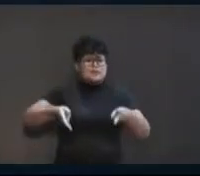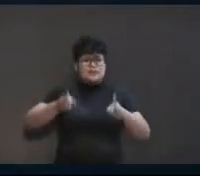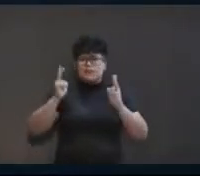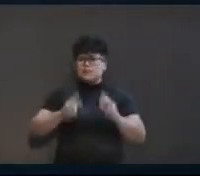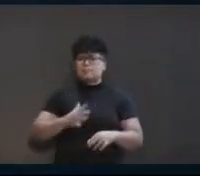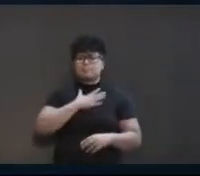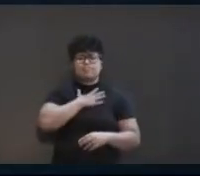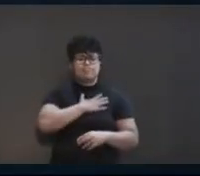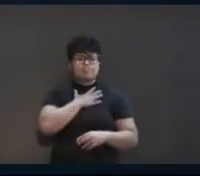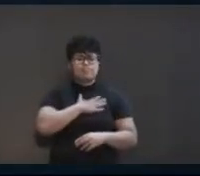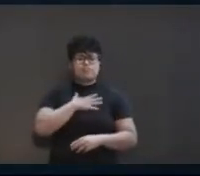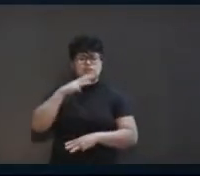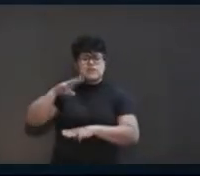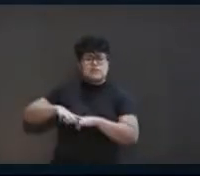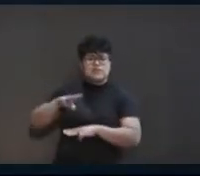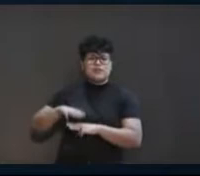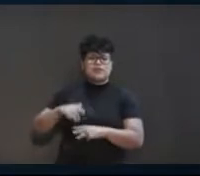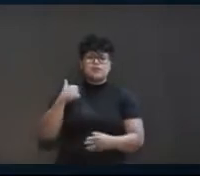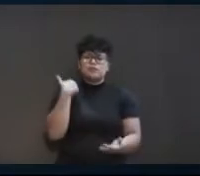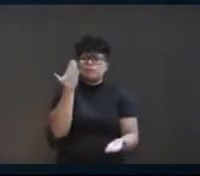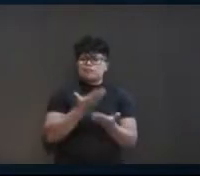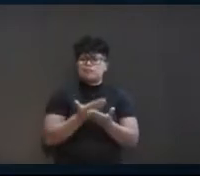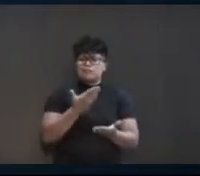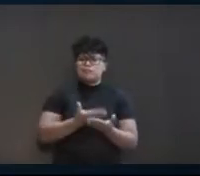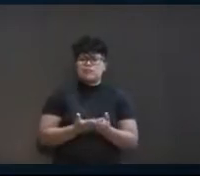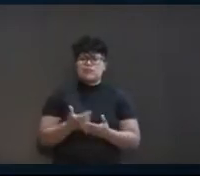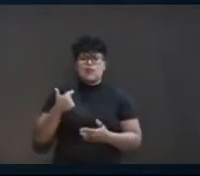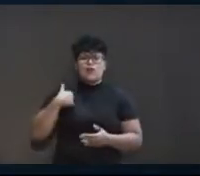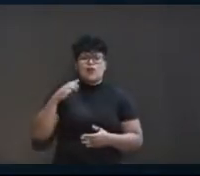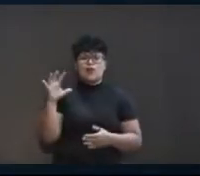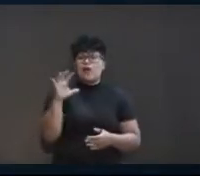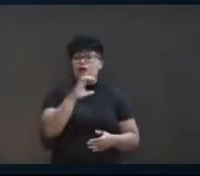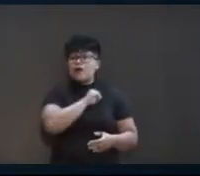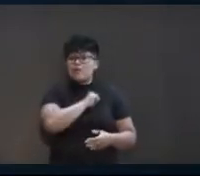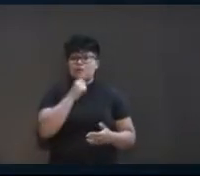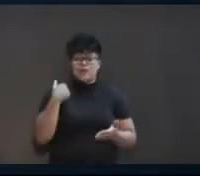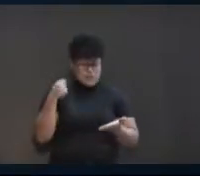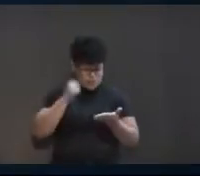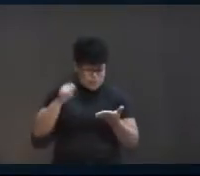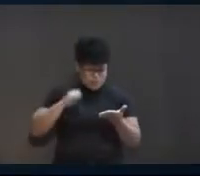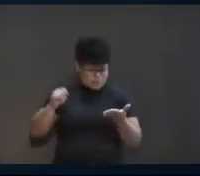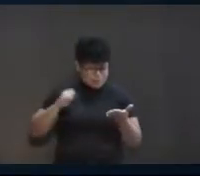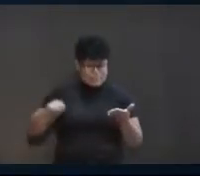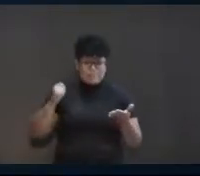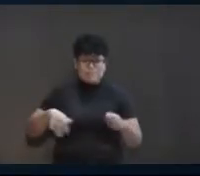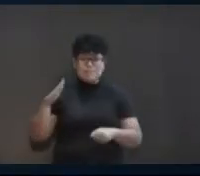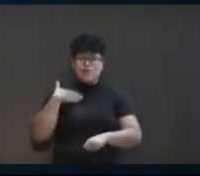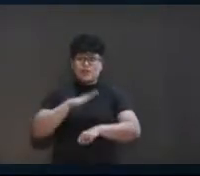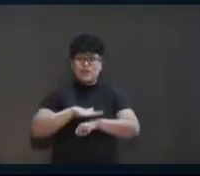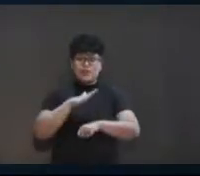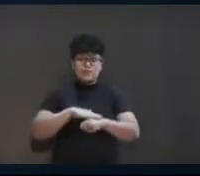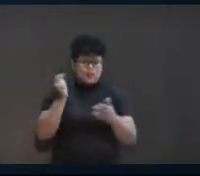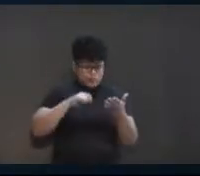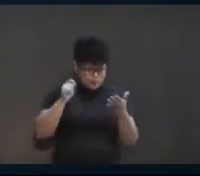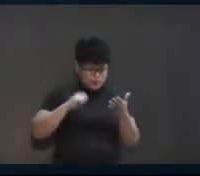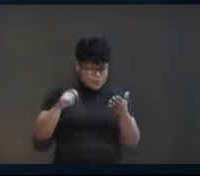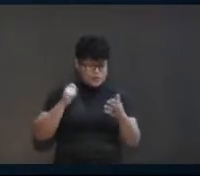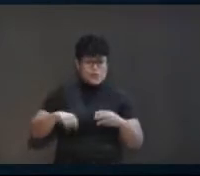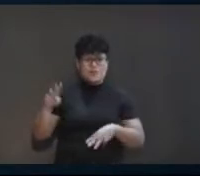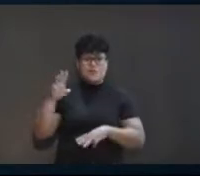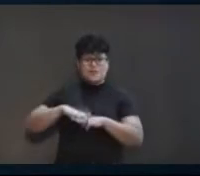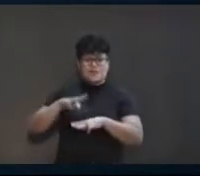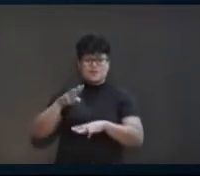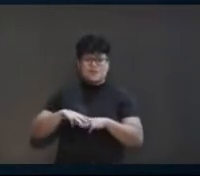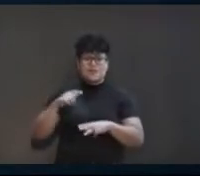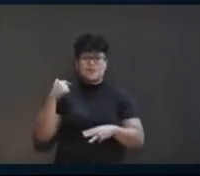estudo essa matemática por há anos e me divirto e adoro e passo meu tempo super ver durante a pandemia o